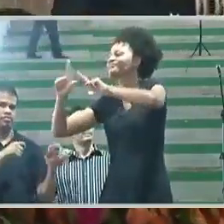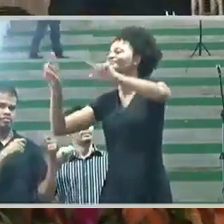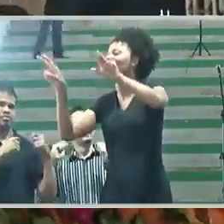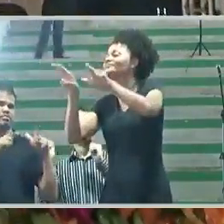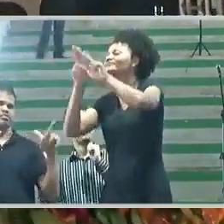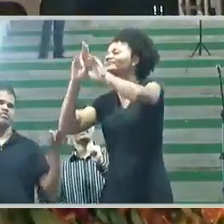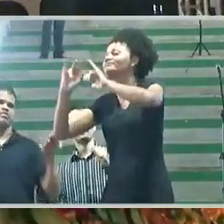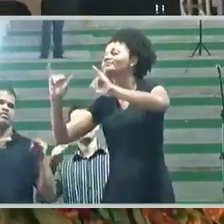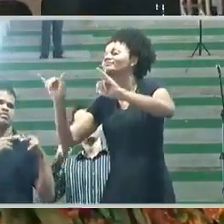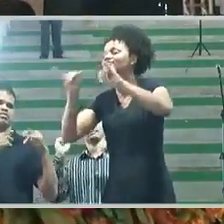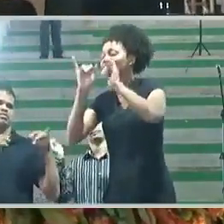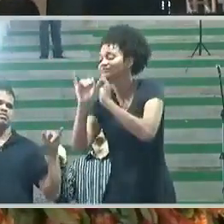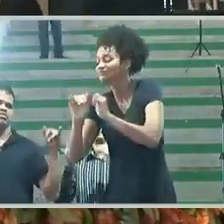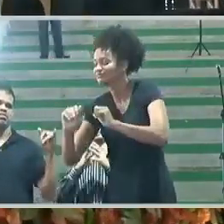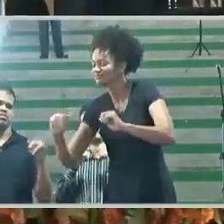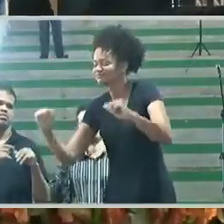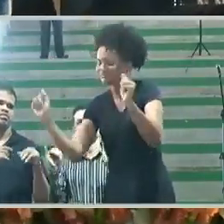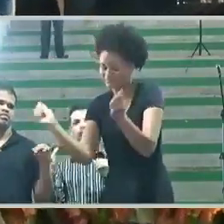Aumenta o som, vai.